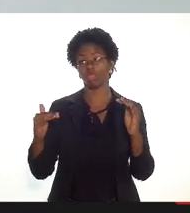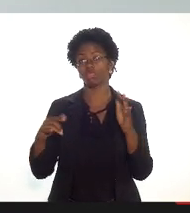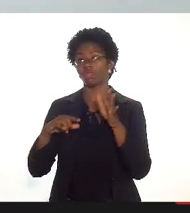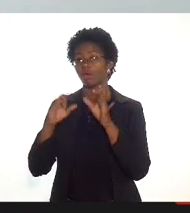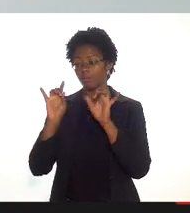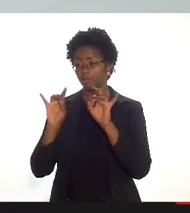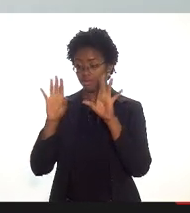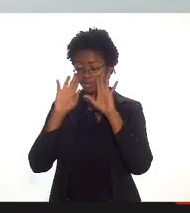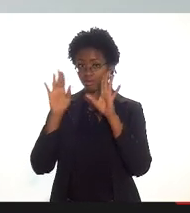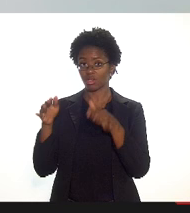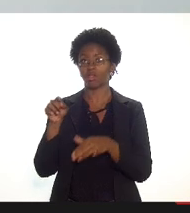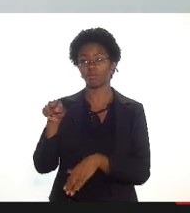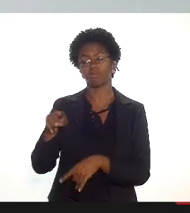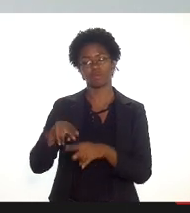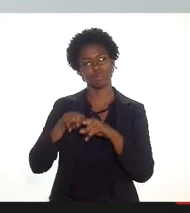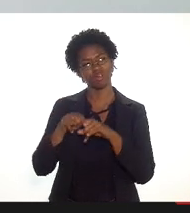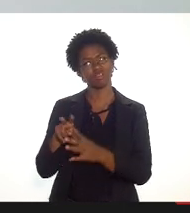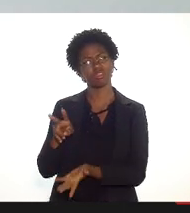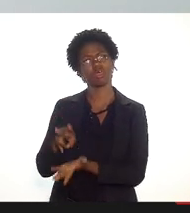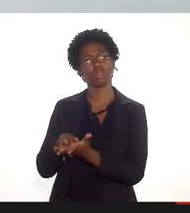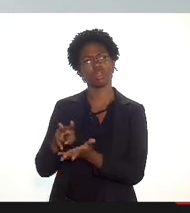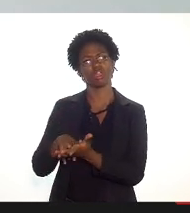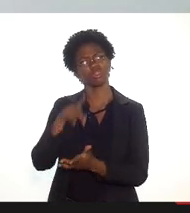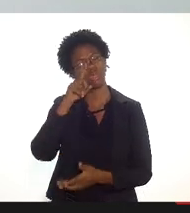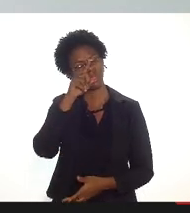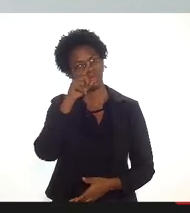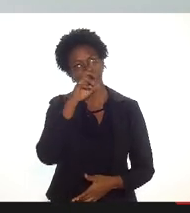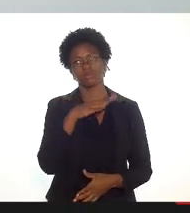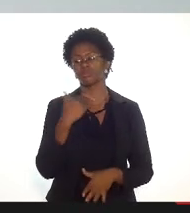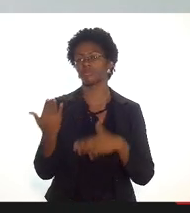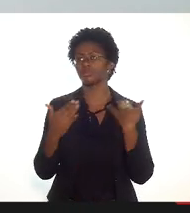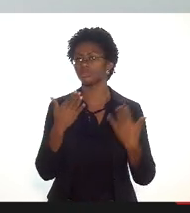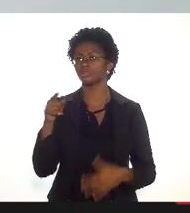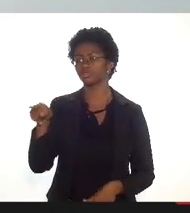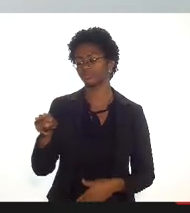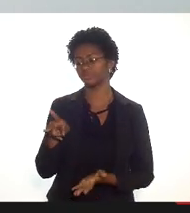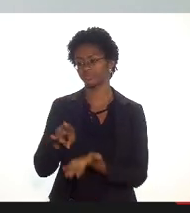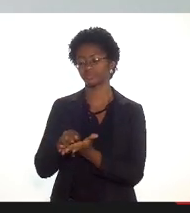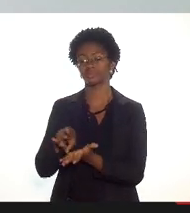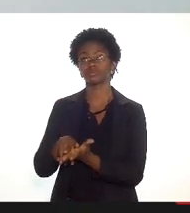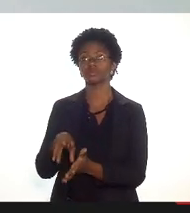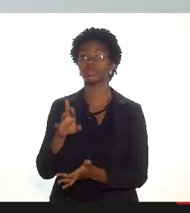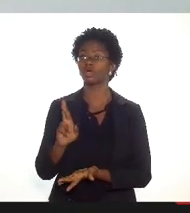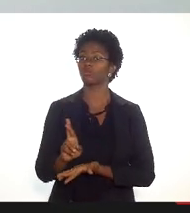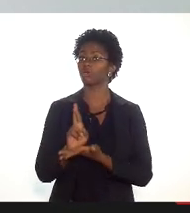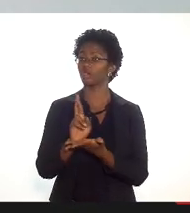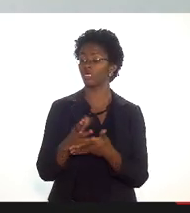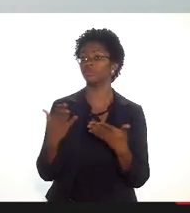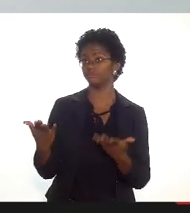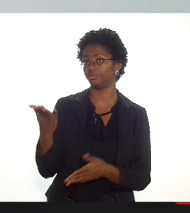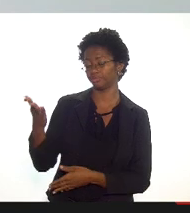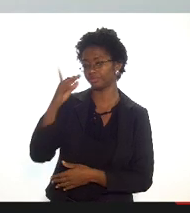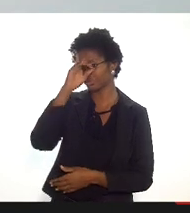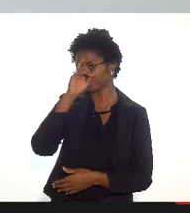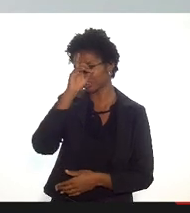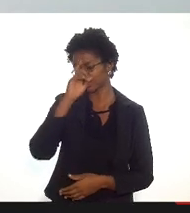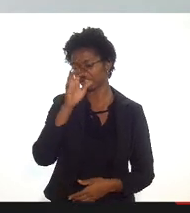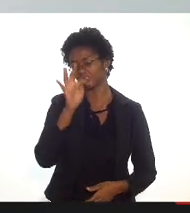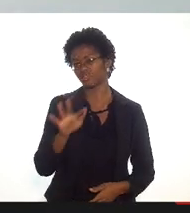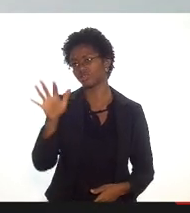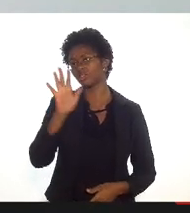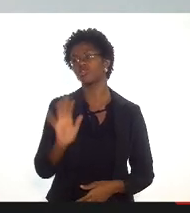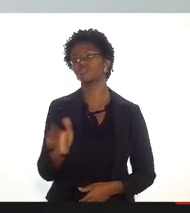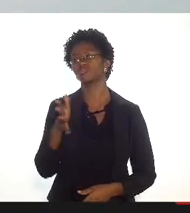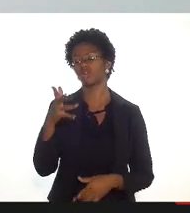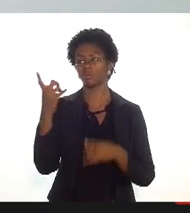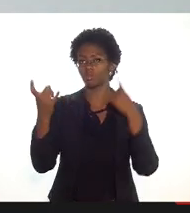risco iminente de morte dos pacientes, né, enquanto referência, e aí, essa situação dos hospitais federais já era uma grande